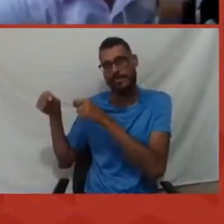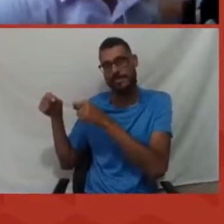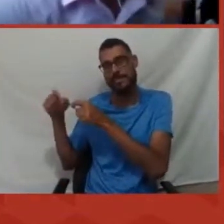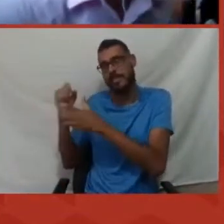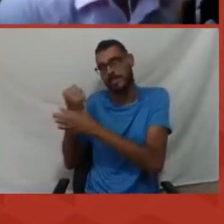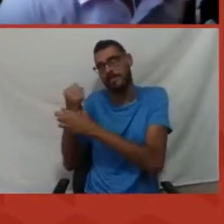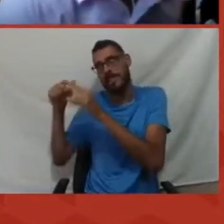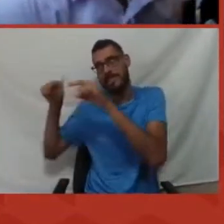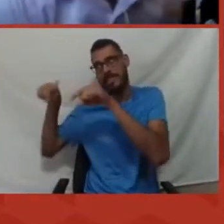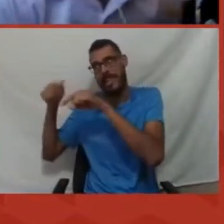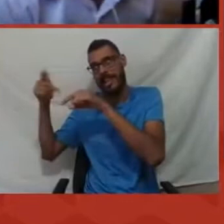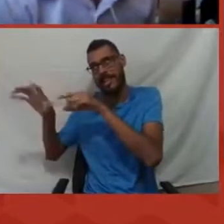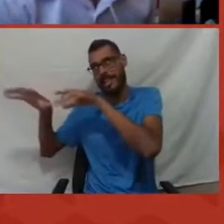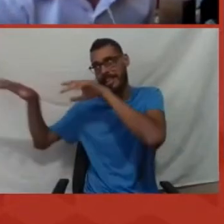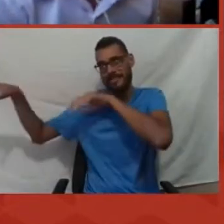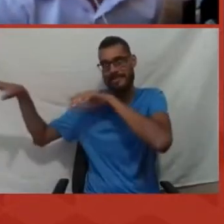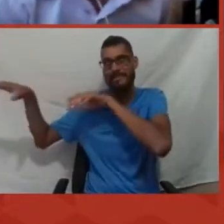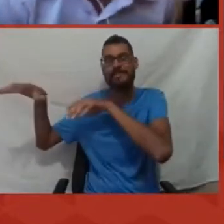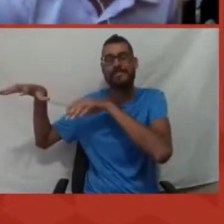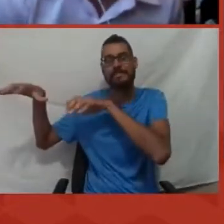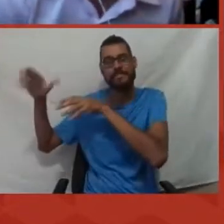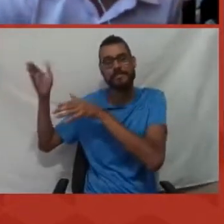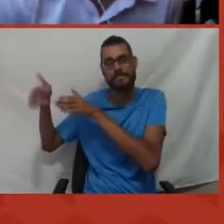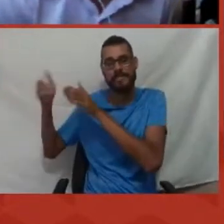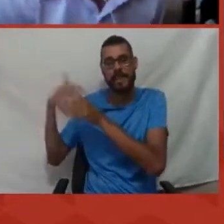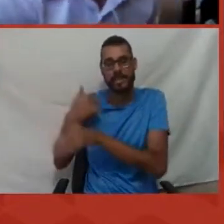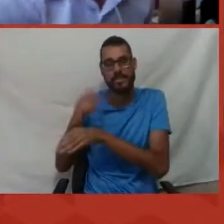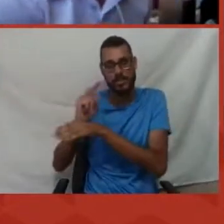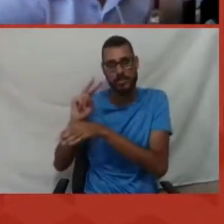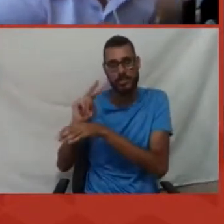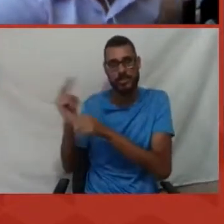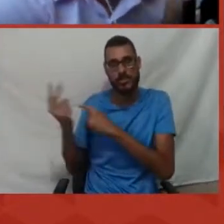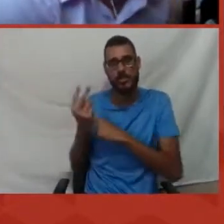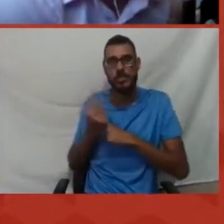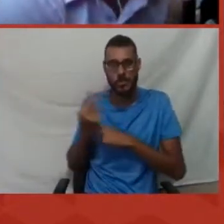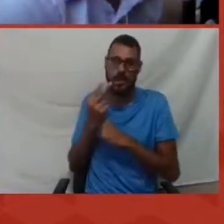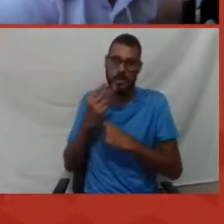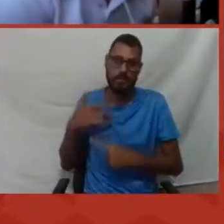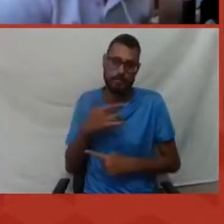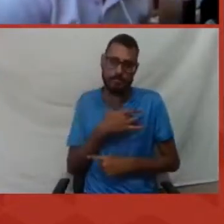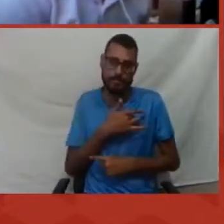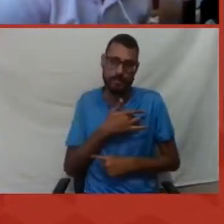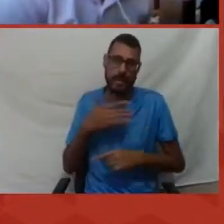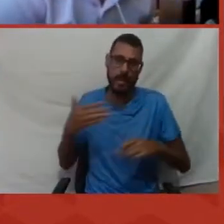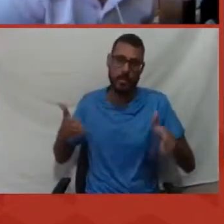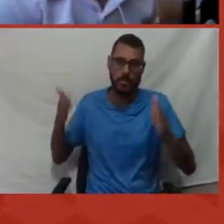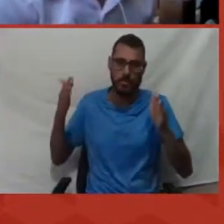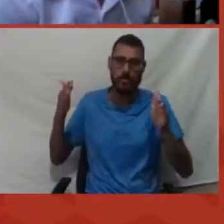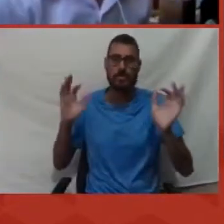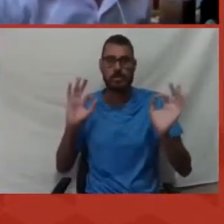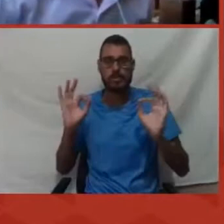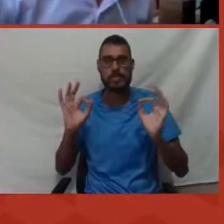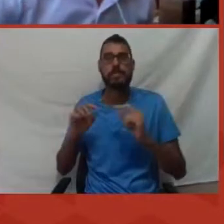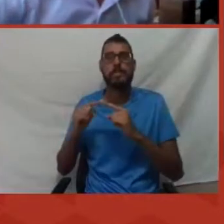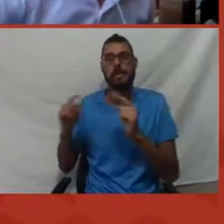aqui seguro na minha sala, com todos os protocolos de sanitários